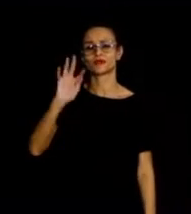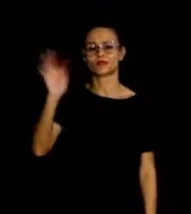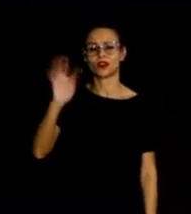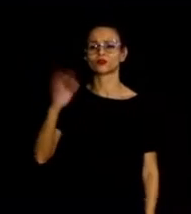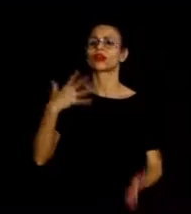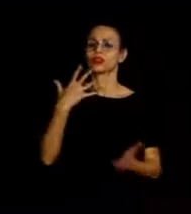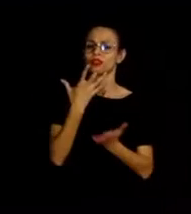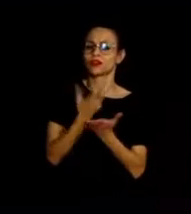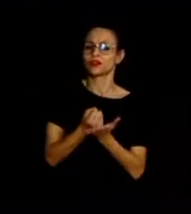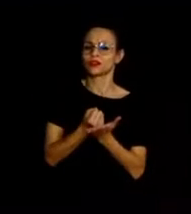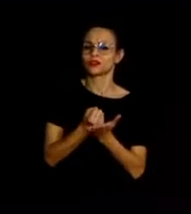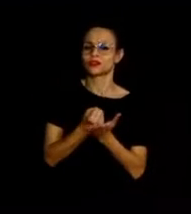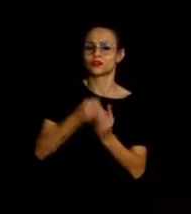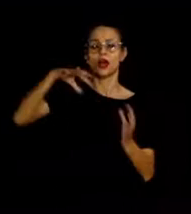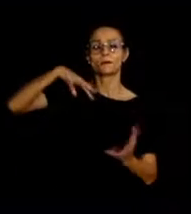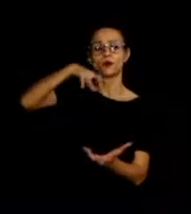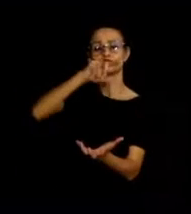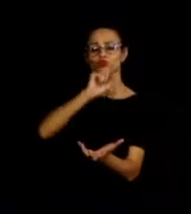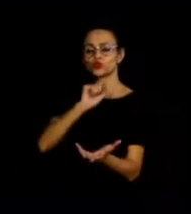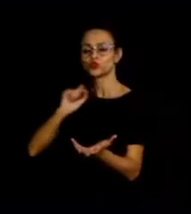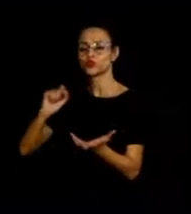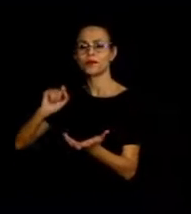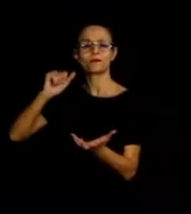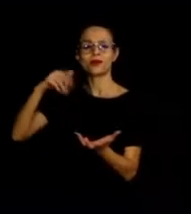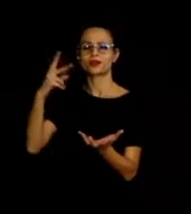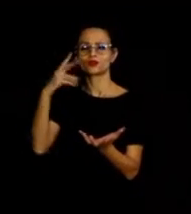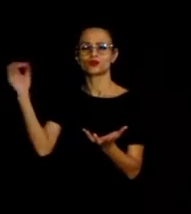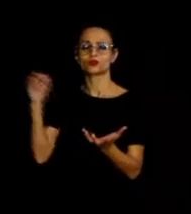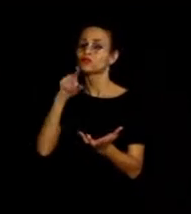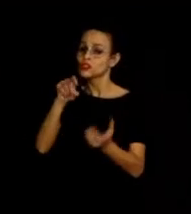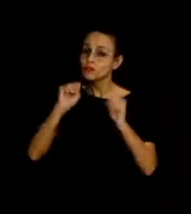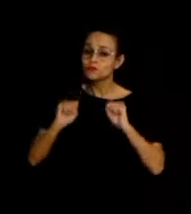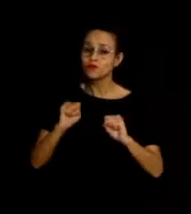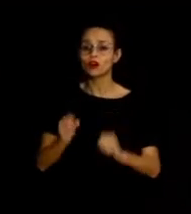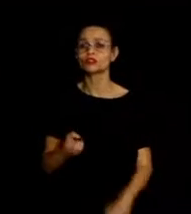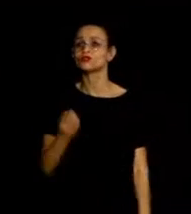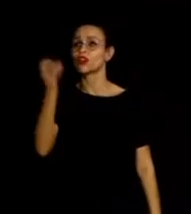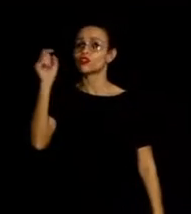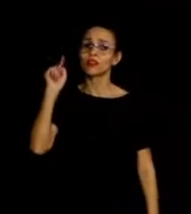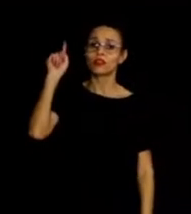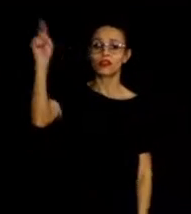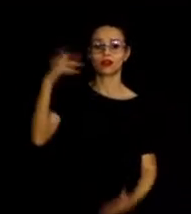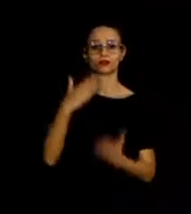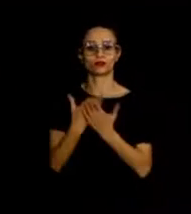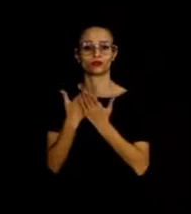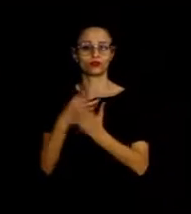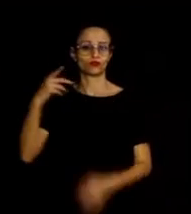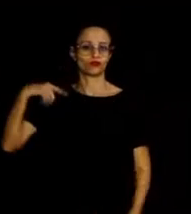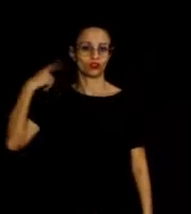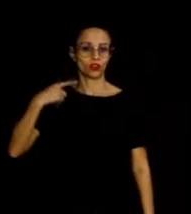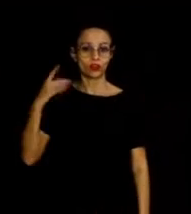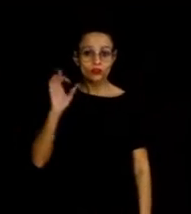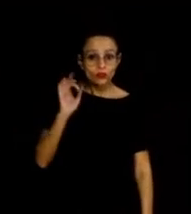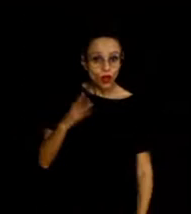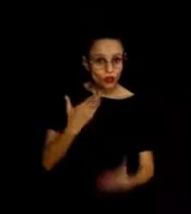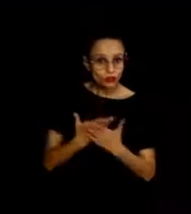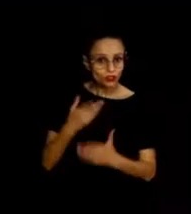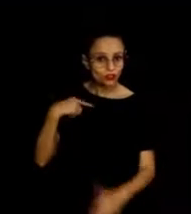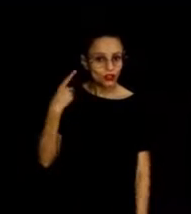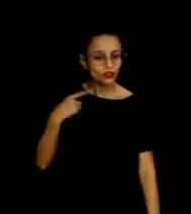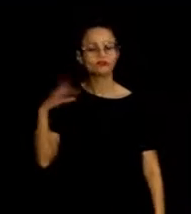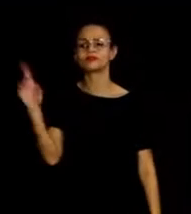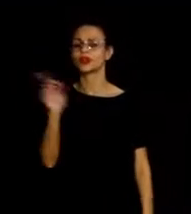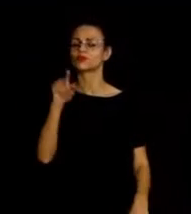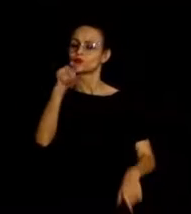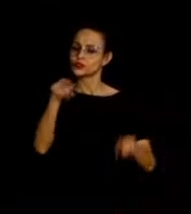credenciadas ao redor do mundo inteiro Onde você consegue estudar lá direito e não só estudar direito